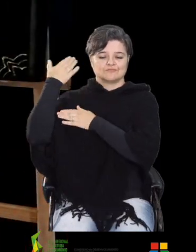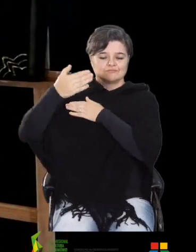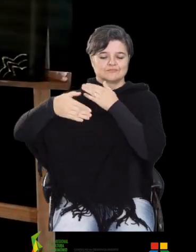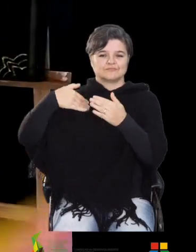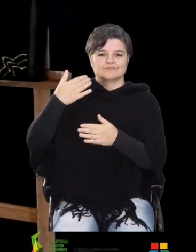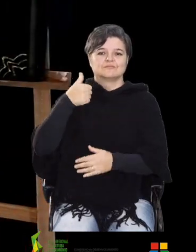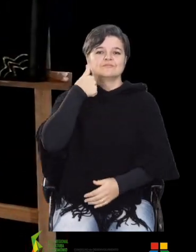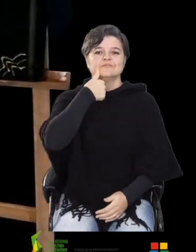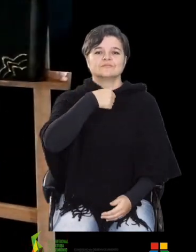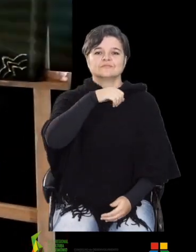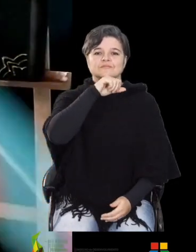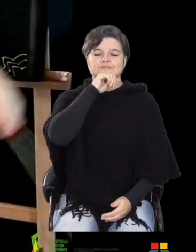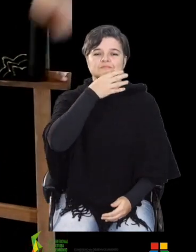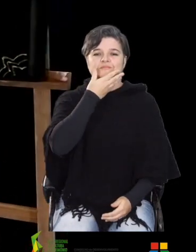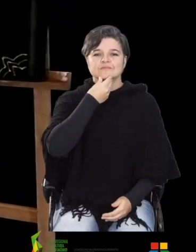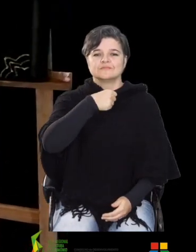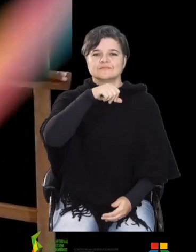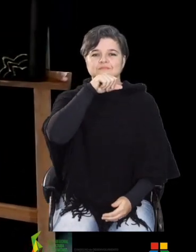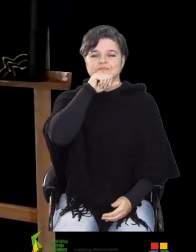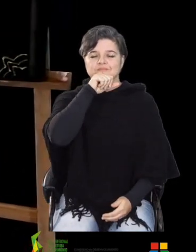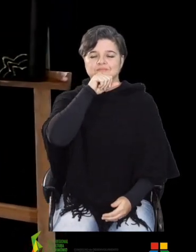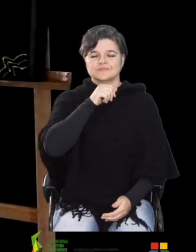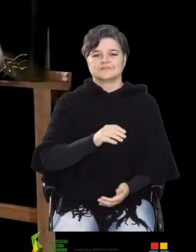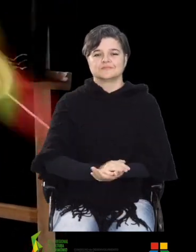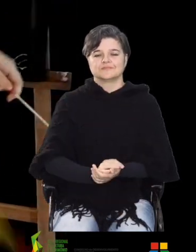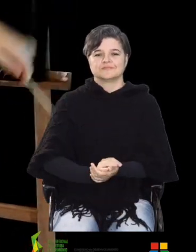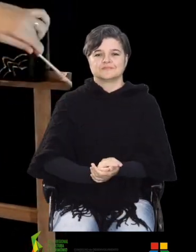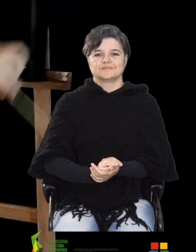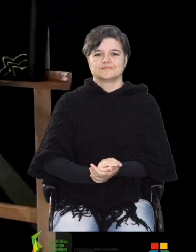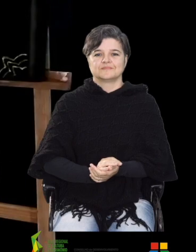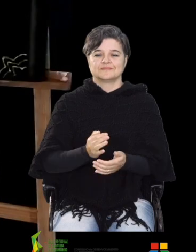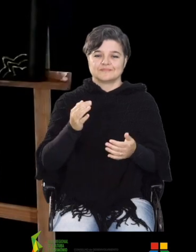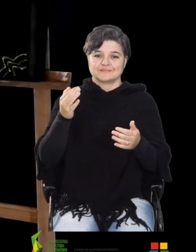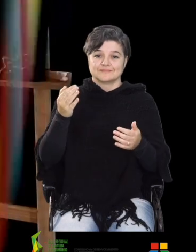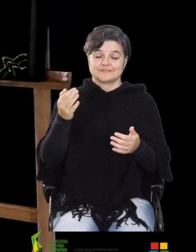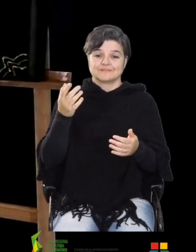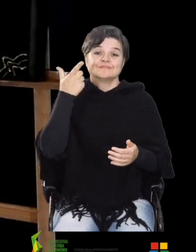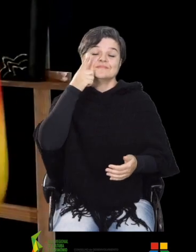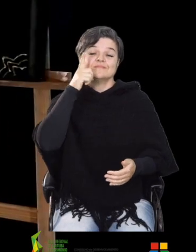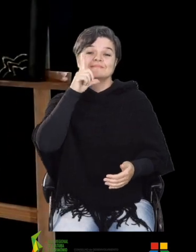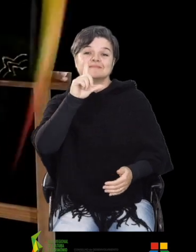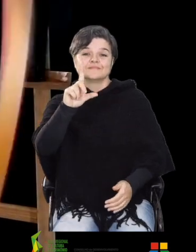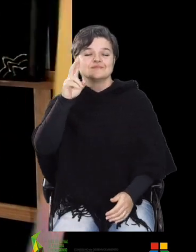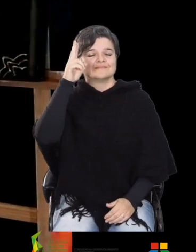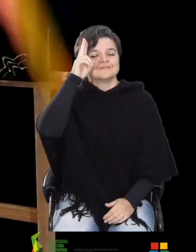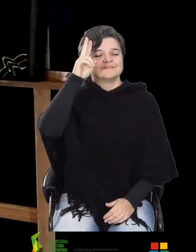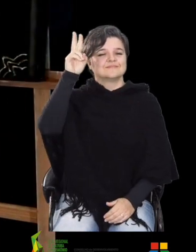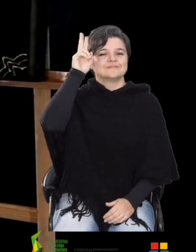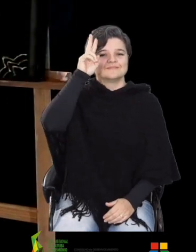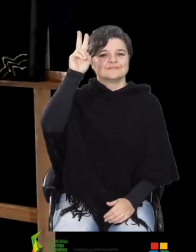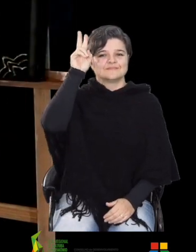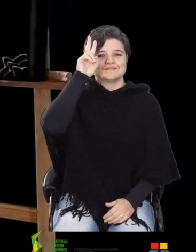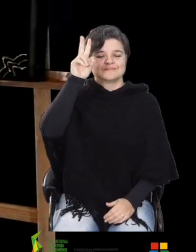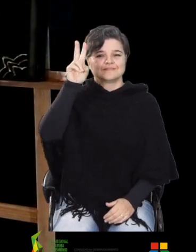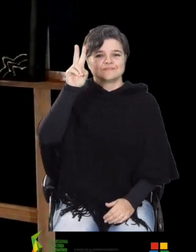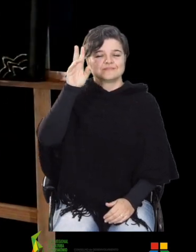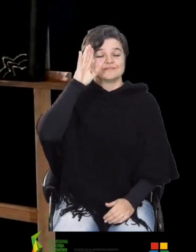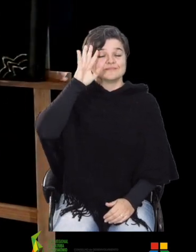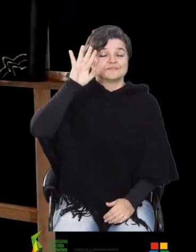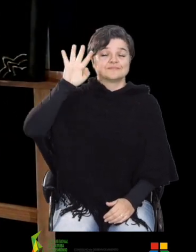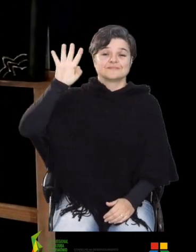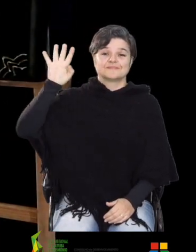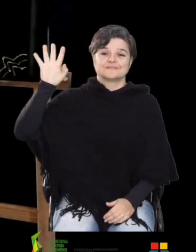dinara desde muito mais coisas eu ganhei na história encantamento